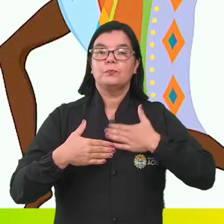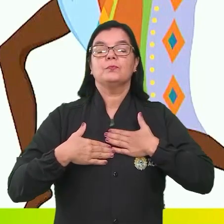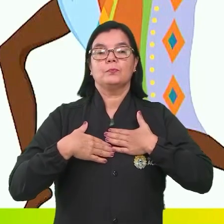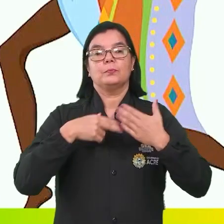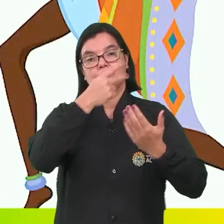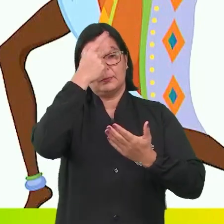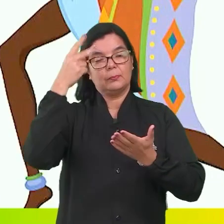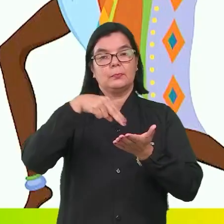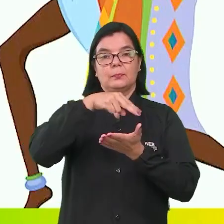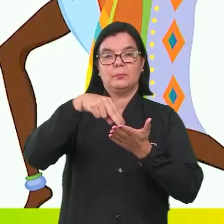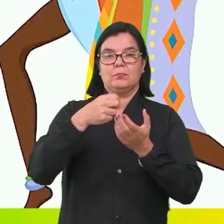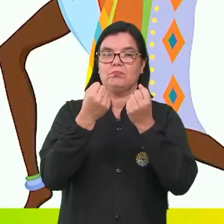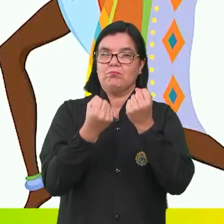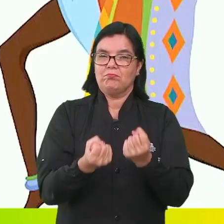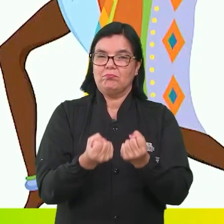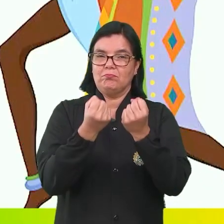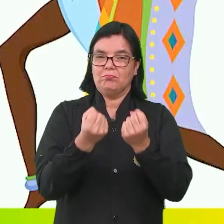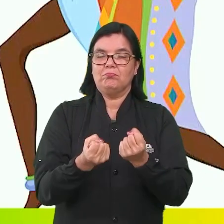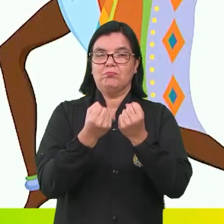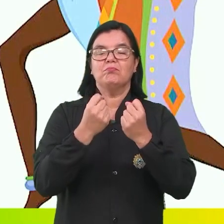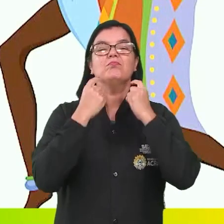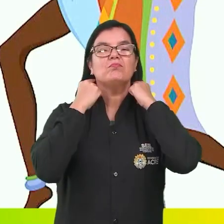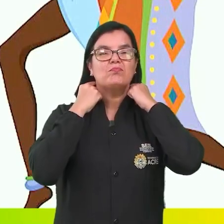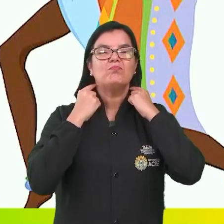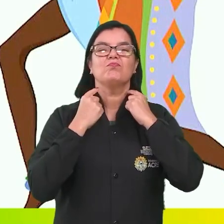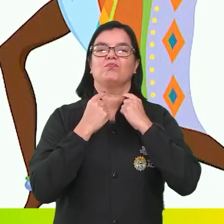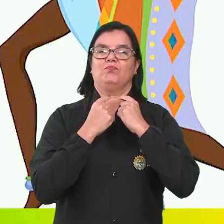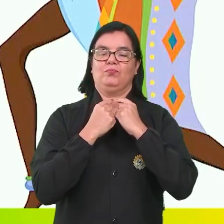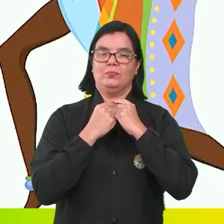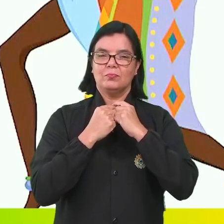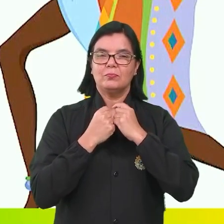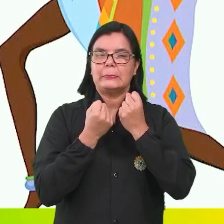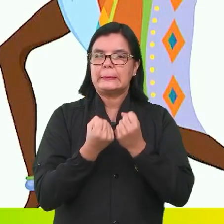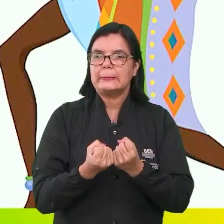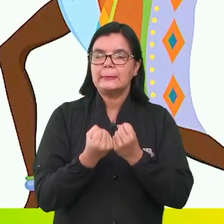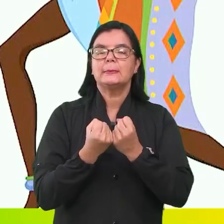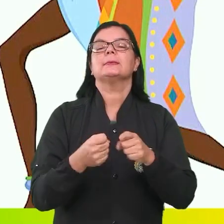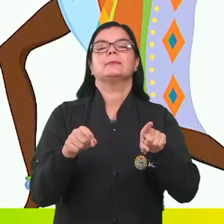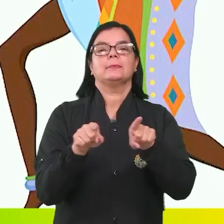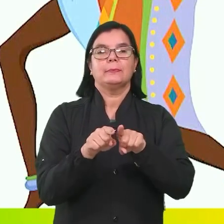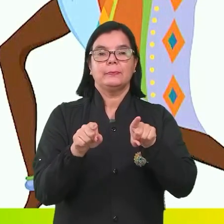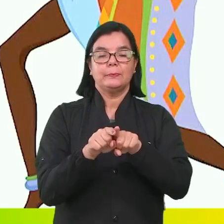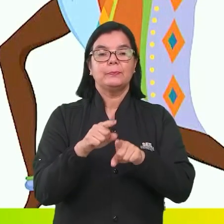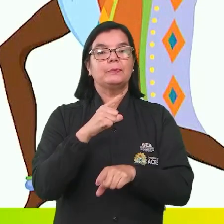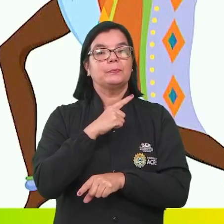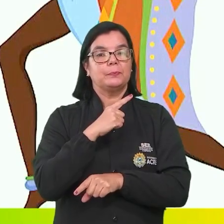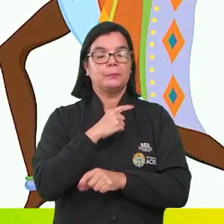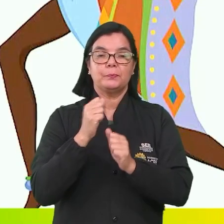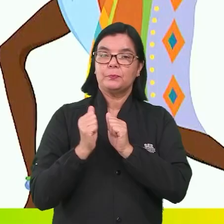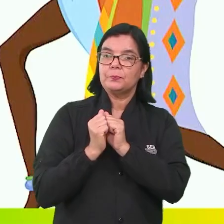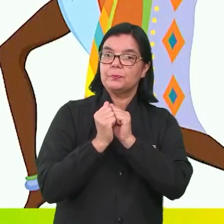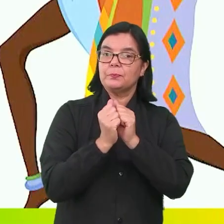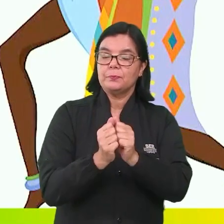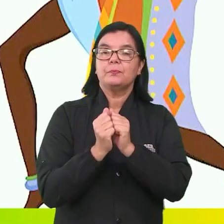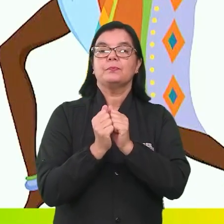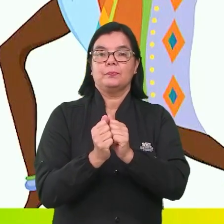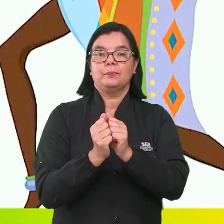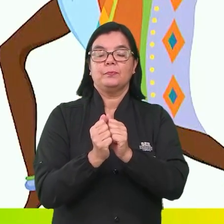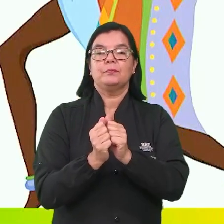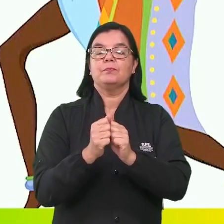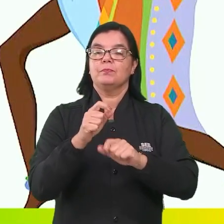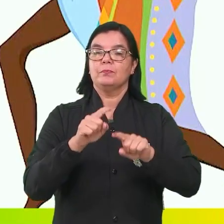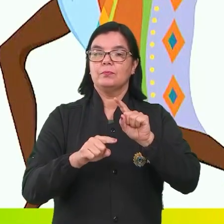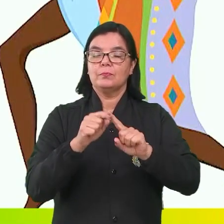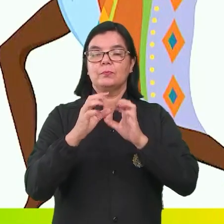que carregam pesadas joias talhadas em pedras. E tem aí um acompanhamento de instrumentos